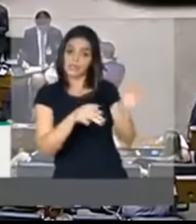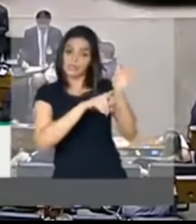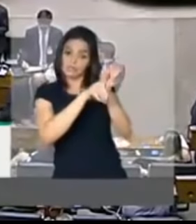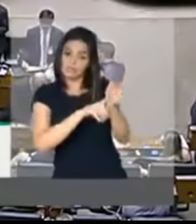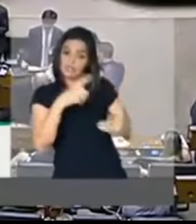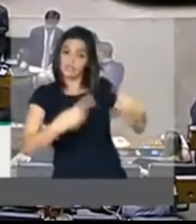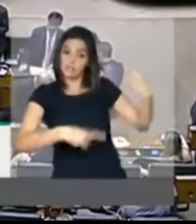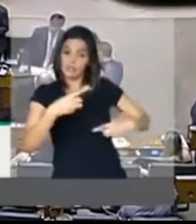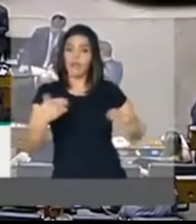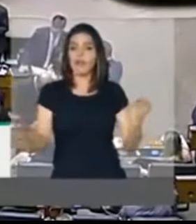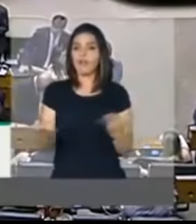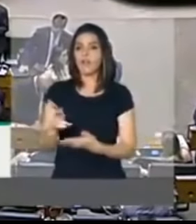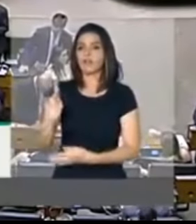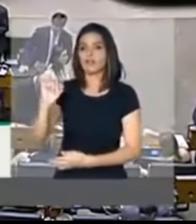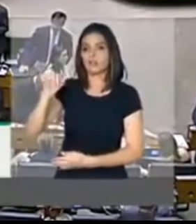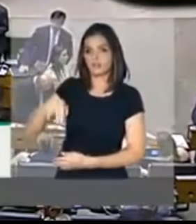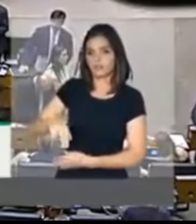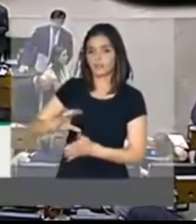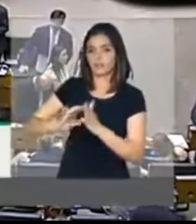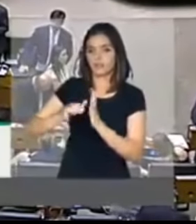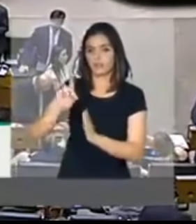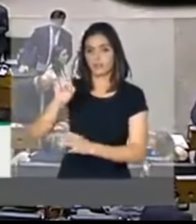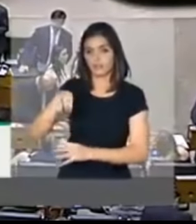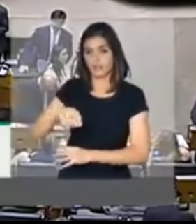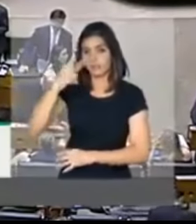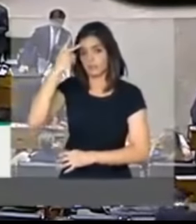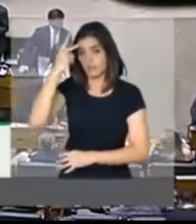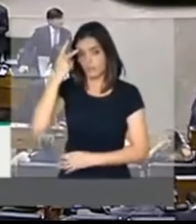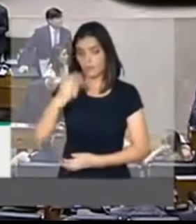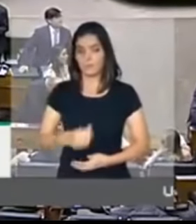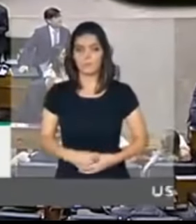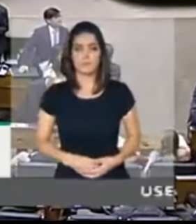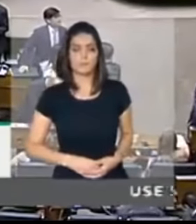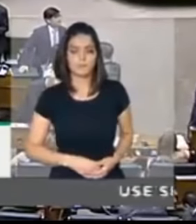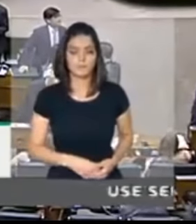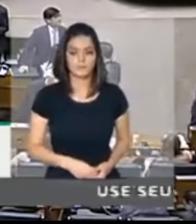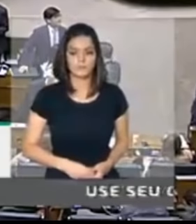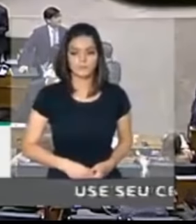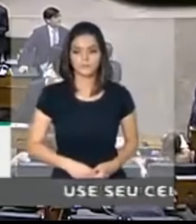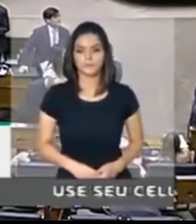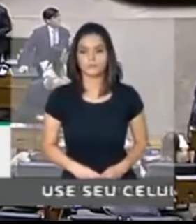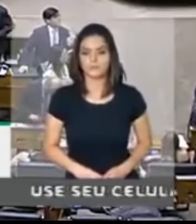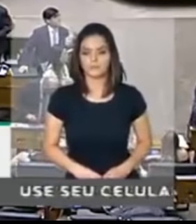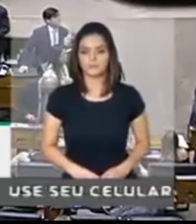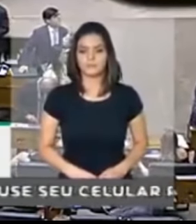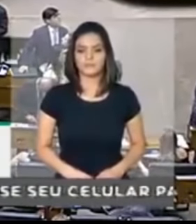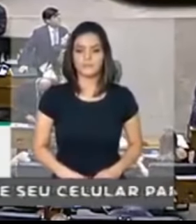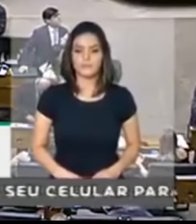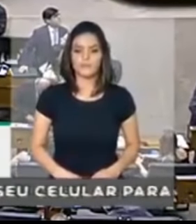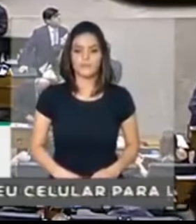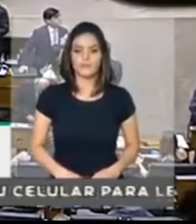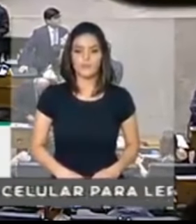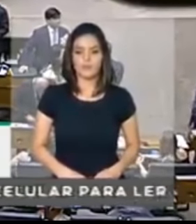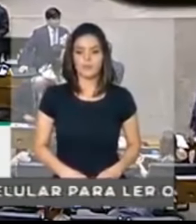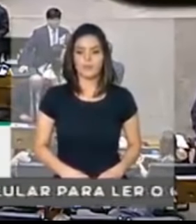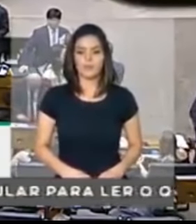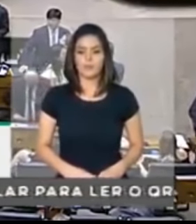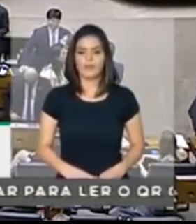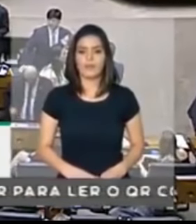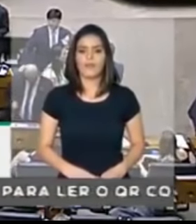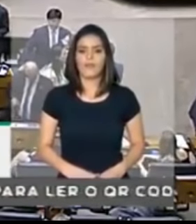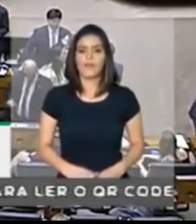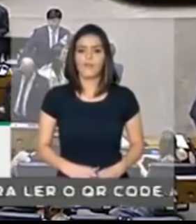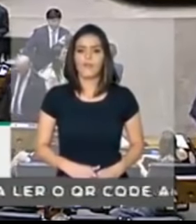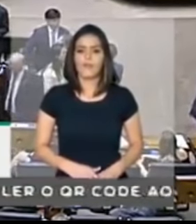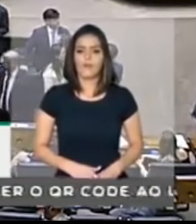Exato. Deputado Kim Kataguiri, do Democratas de São Paulo, na tribuna. Atravessar ali a esplanada, andar um pouco na rua, visitar um